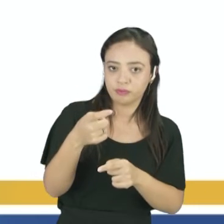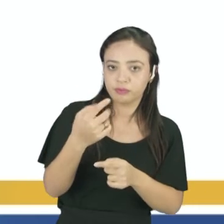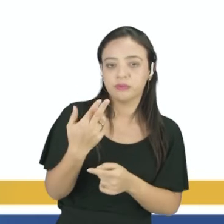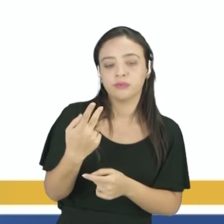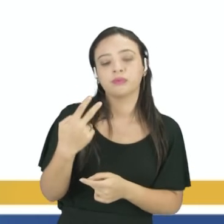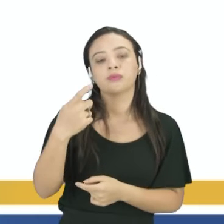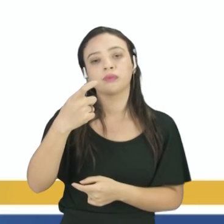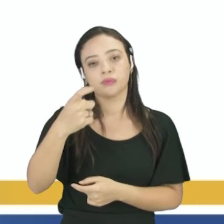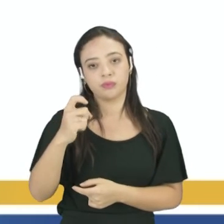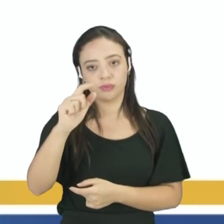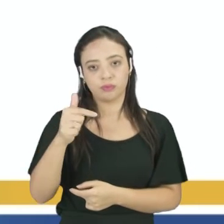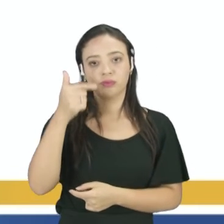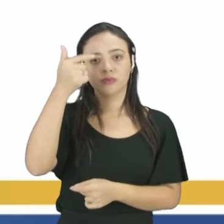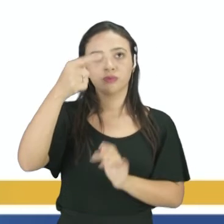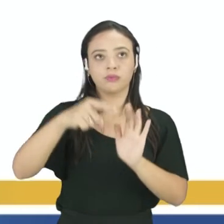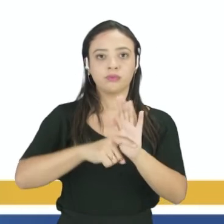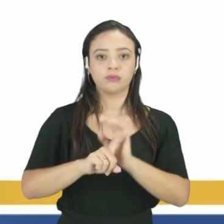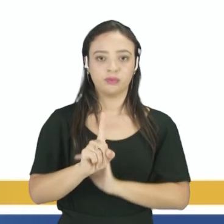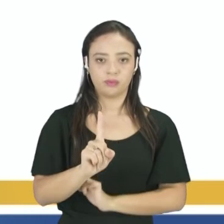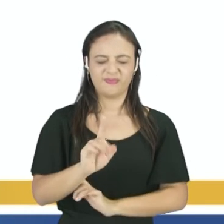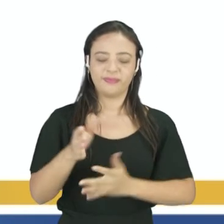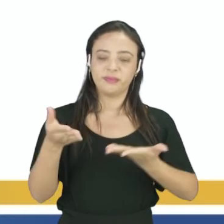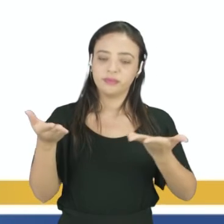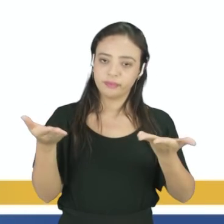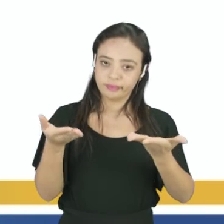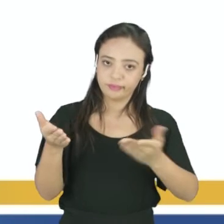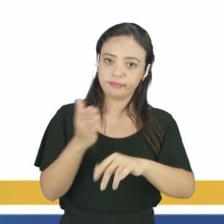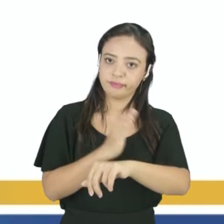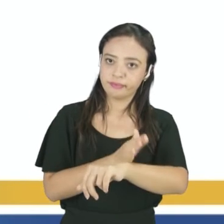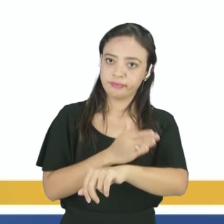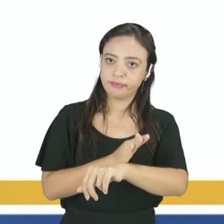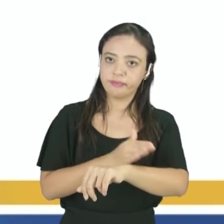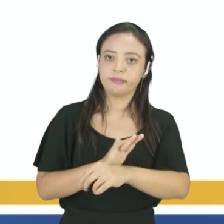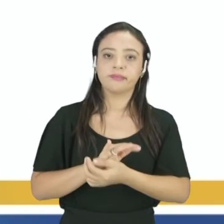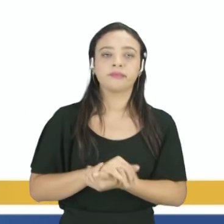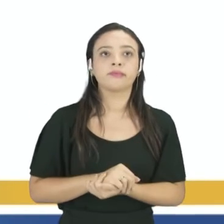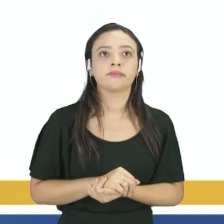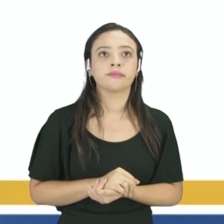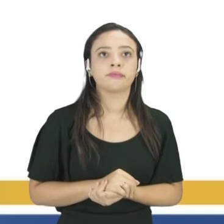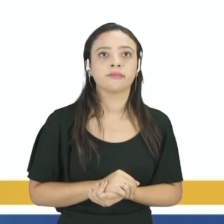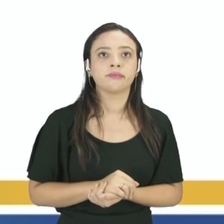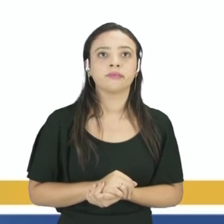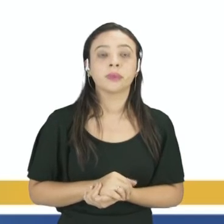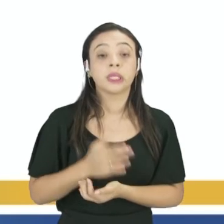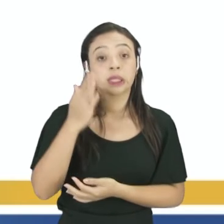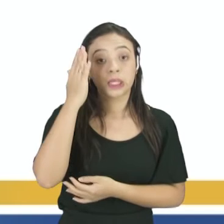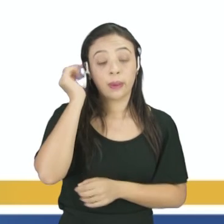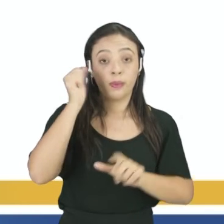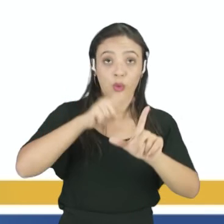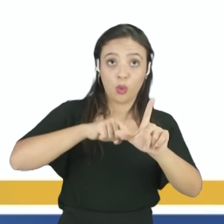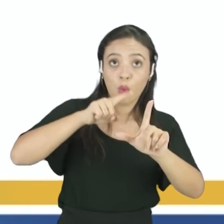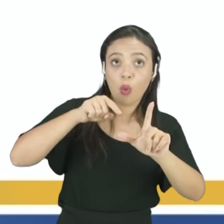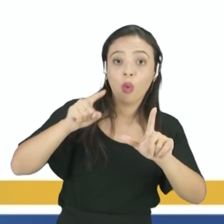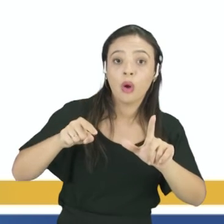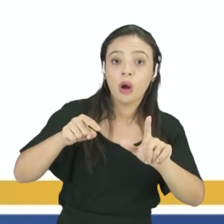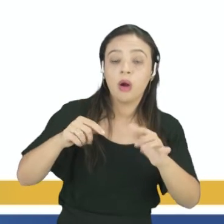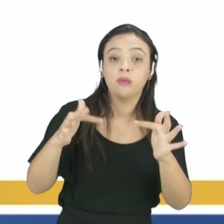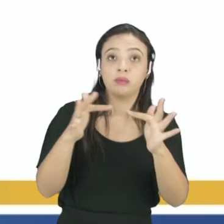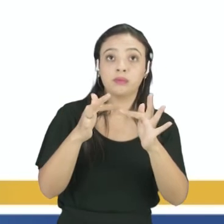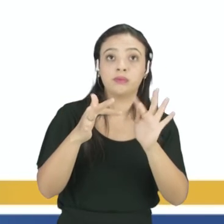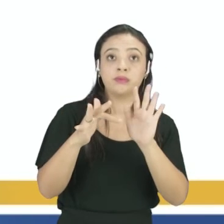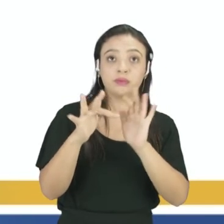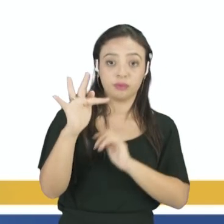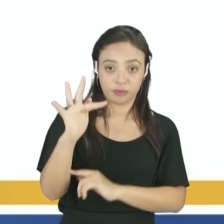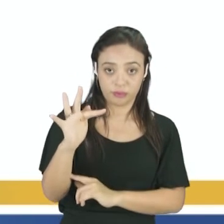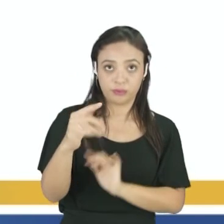x ao quadrado menos 1. Então vamos fazer um exercício. Considere o gráfico de uma função f exibido a